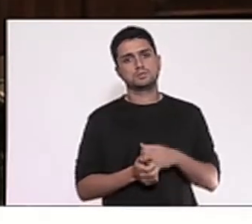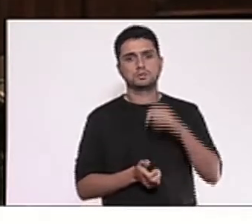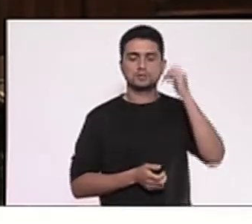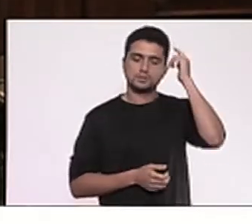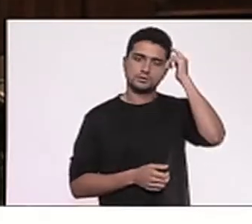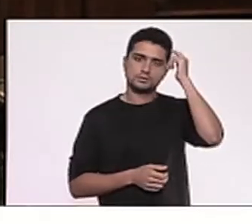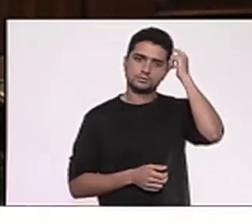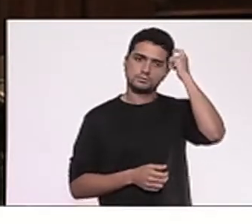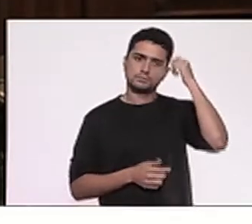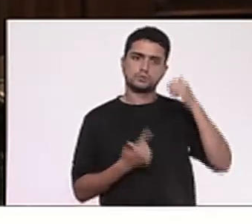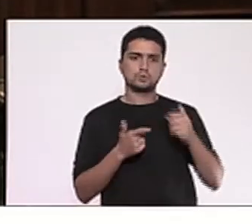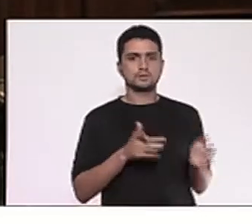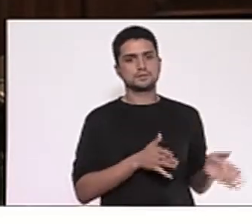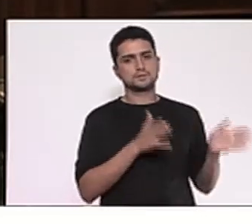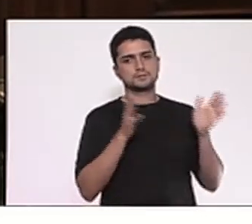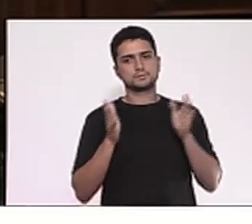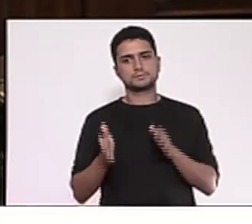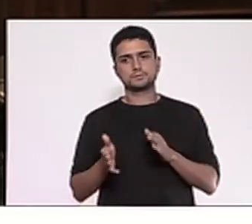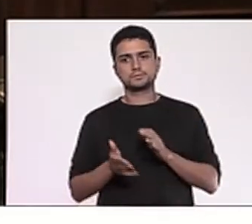Outro aspecto.